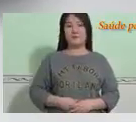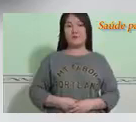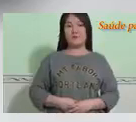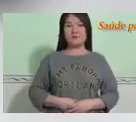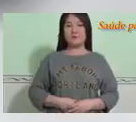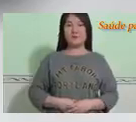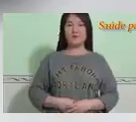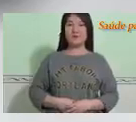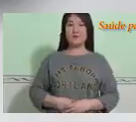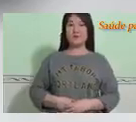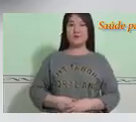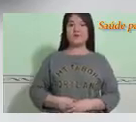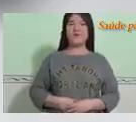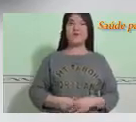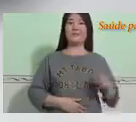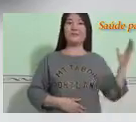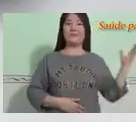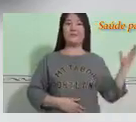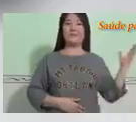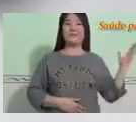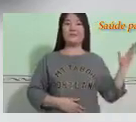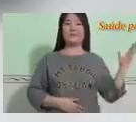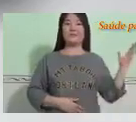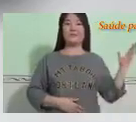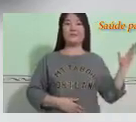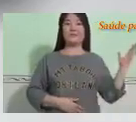especial cuidado com a região dos olhos.